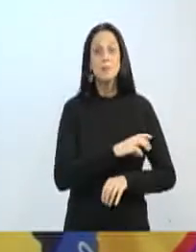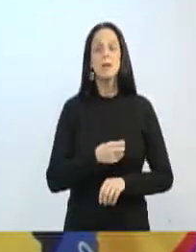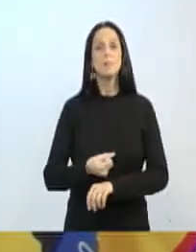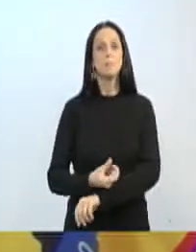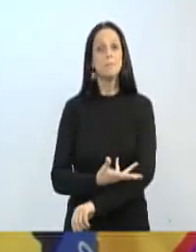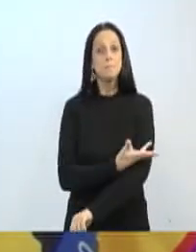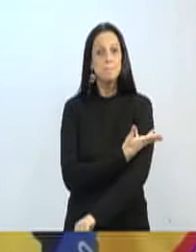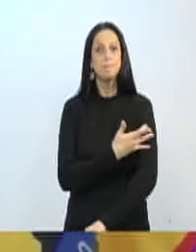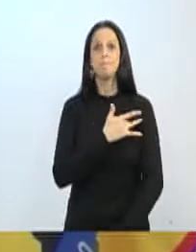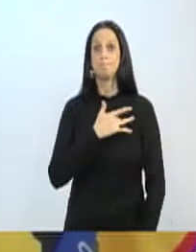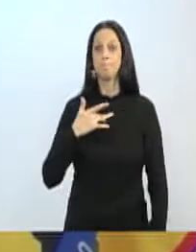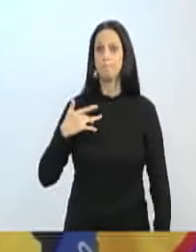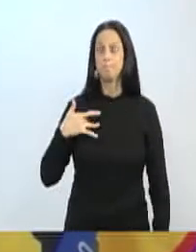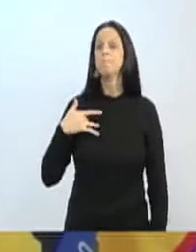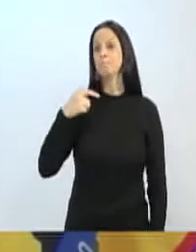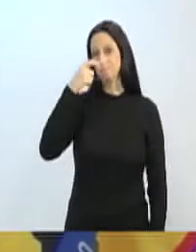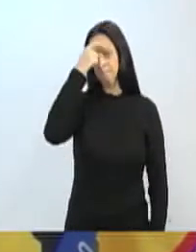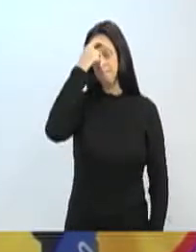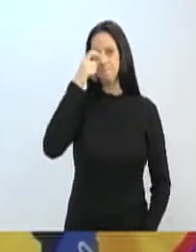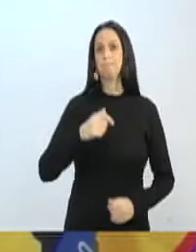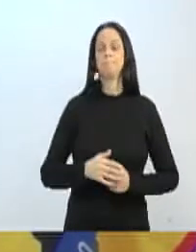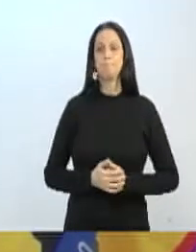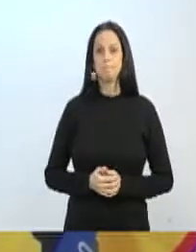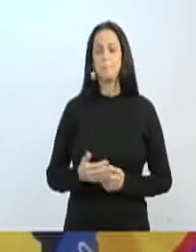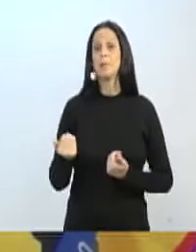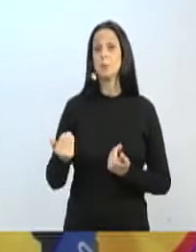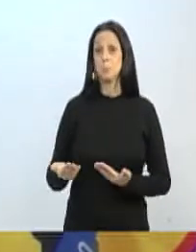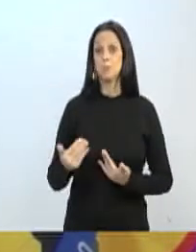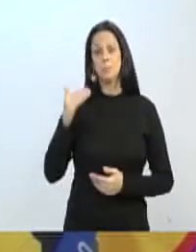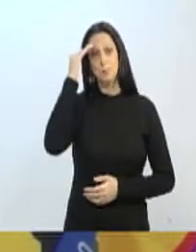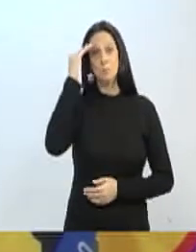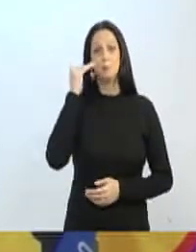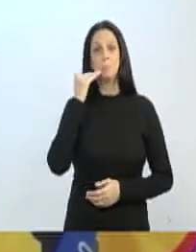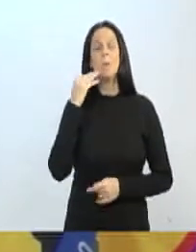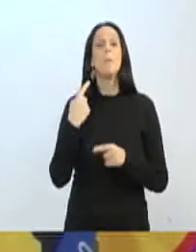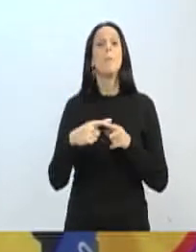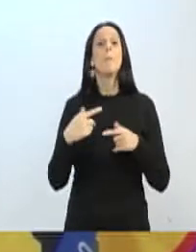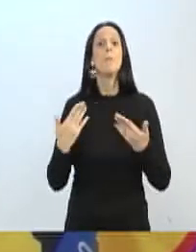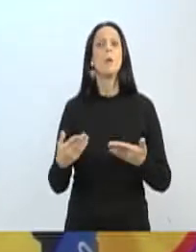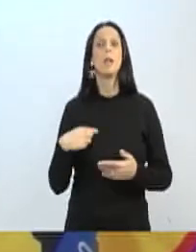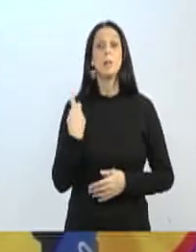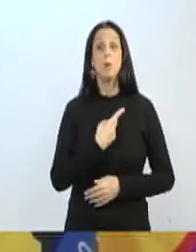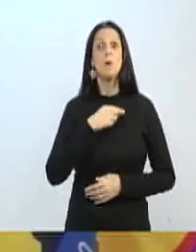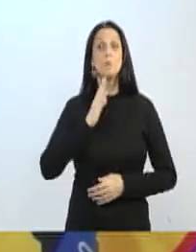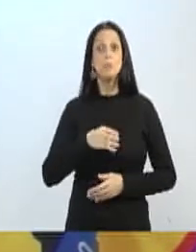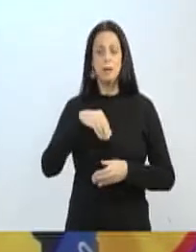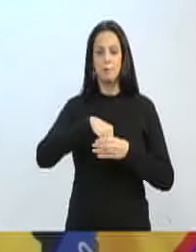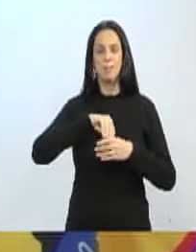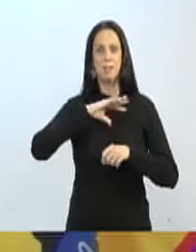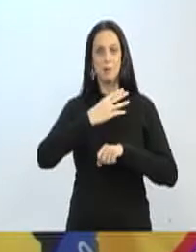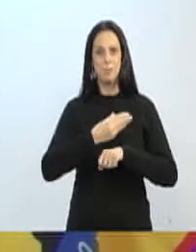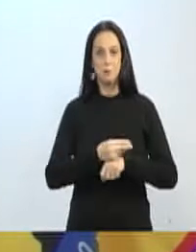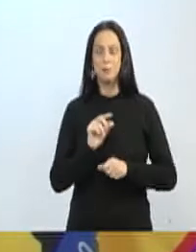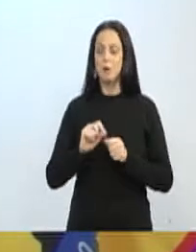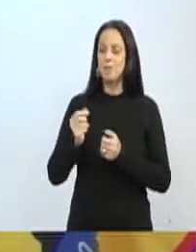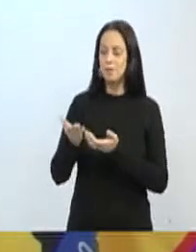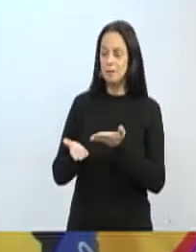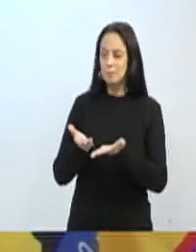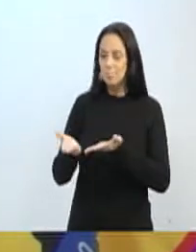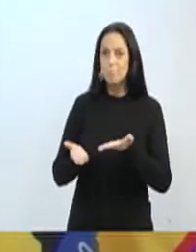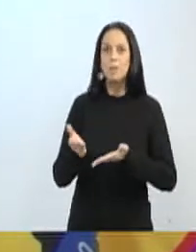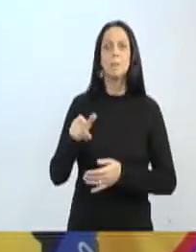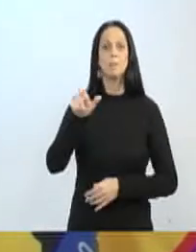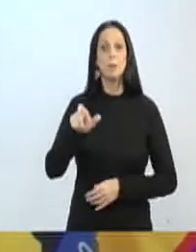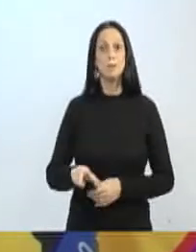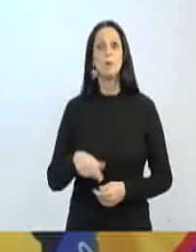emocional de jovens adolescentes isso porque o nosso ministério já trabalha com o tratamento de pessoas que estão